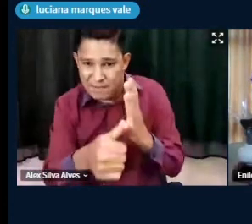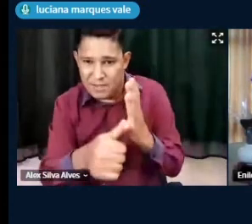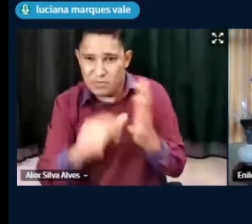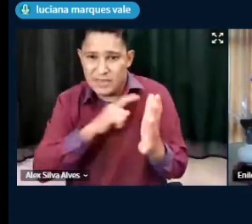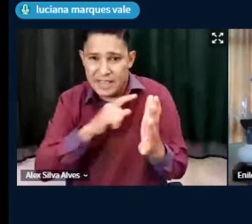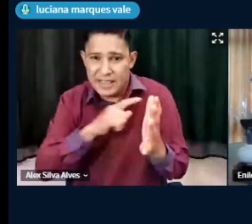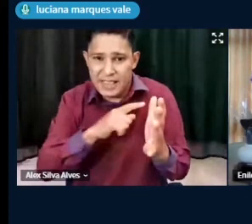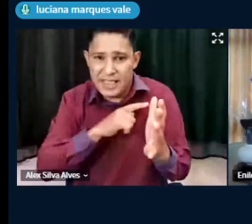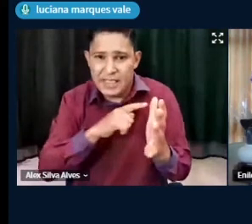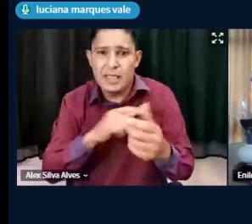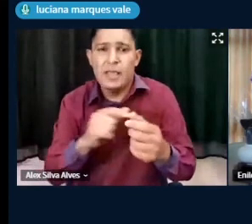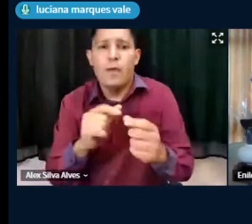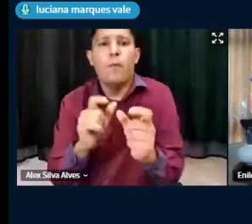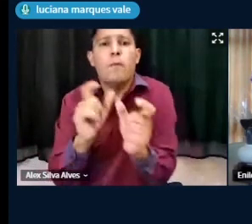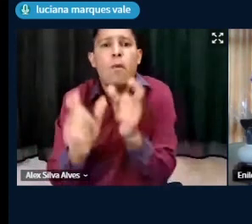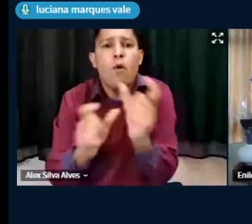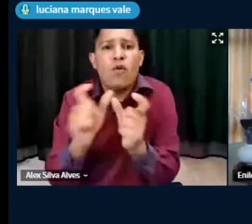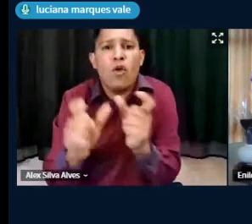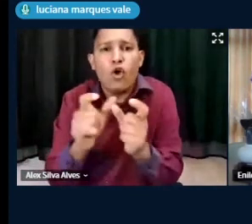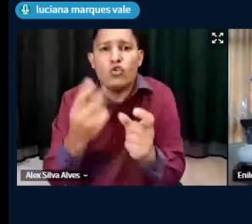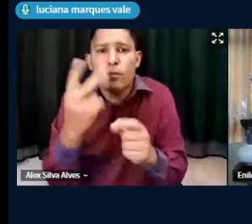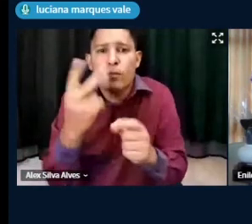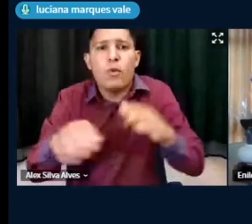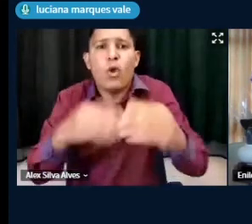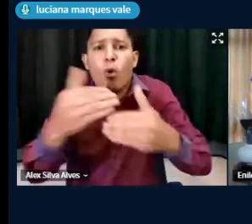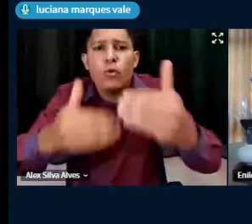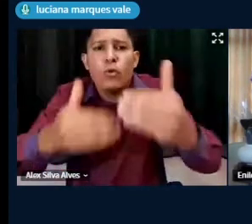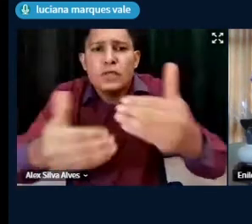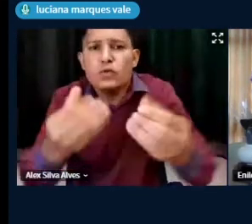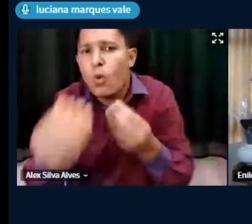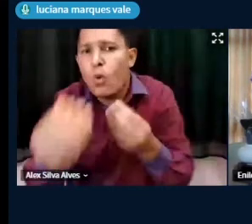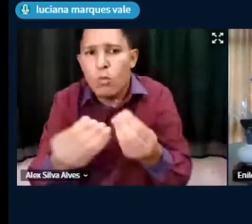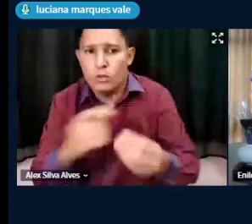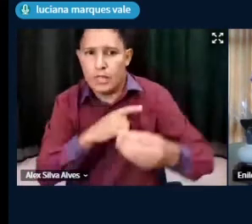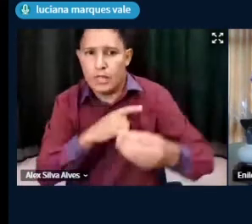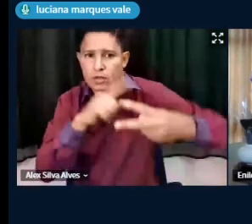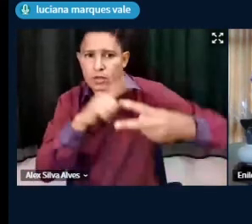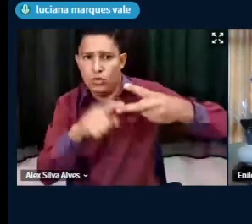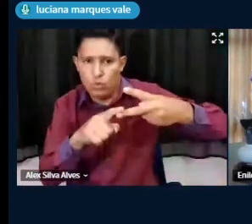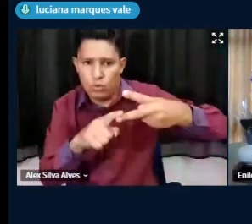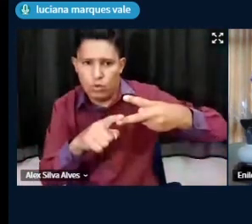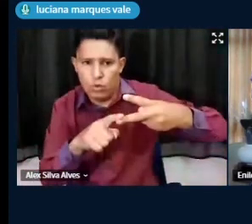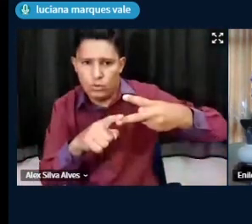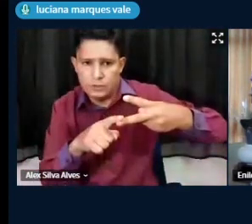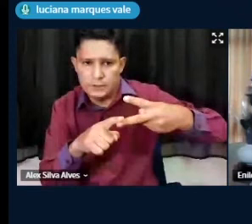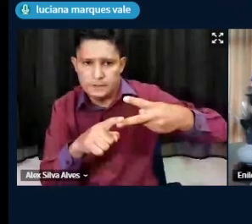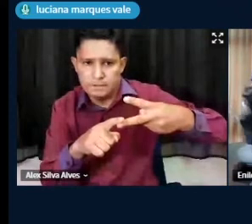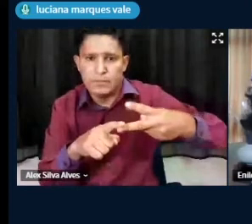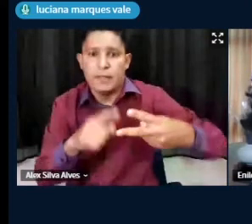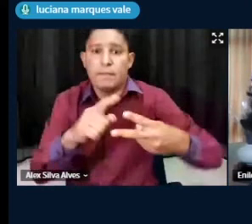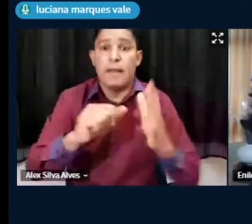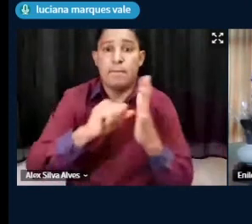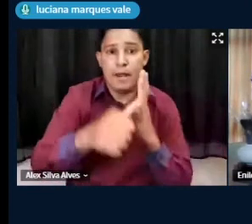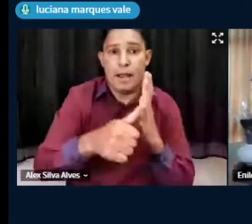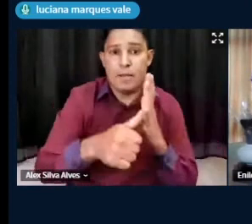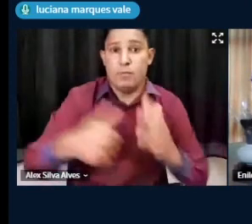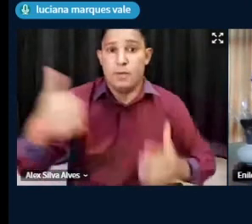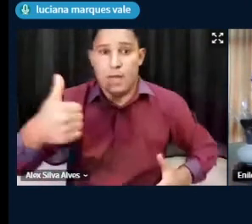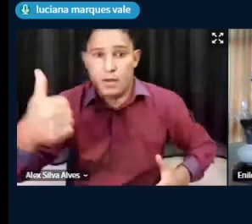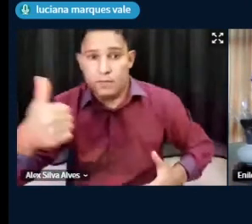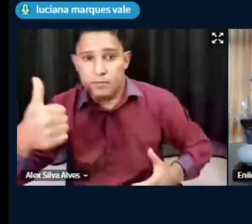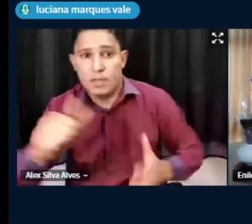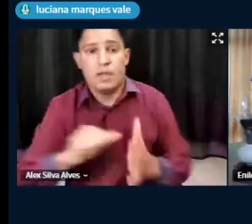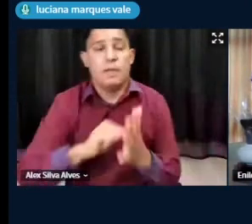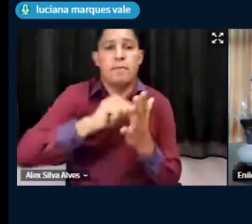do parâmetro isoladamente e combinados. Esse estudo é orientado pelos parâmetros fonológicos da